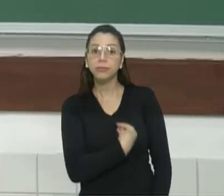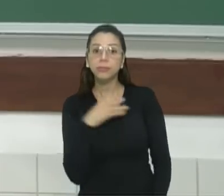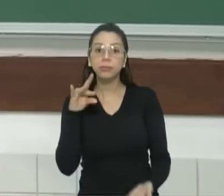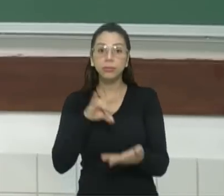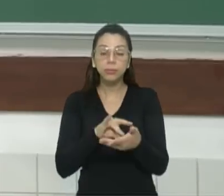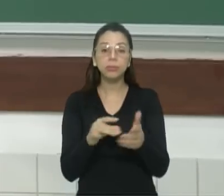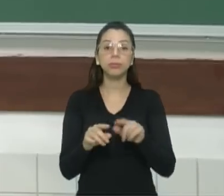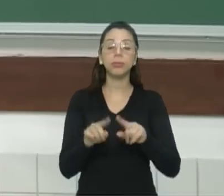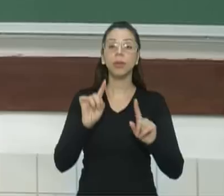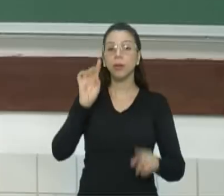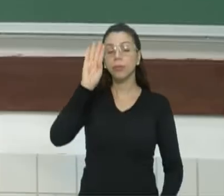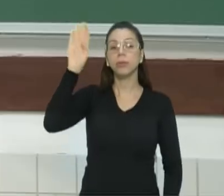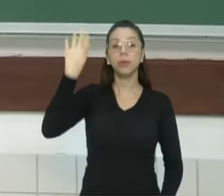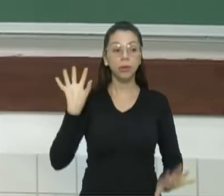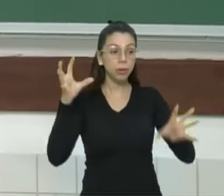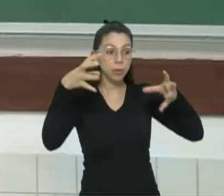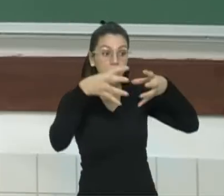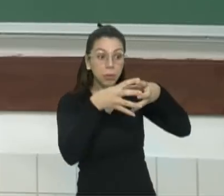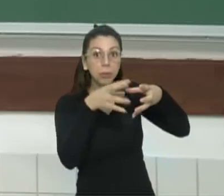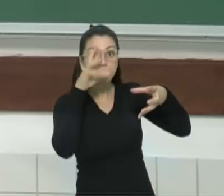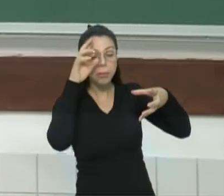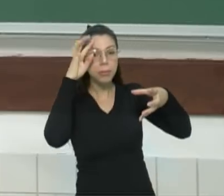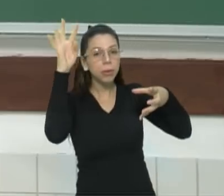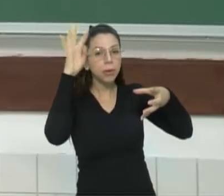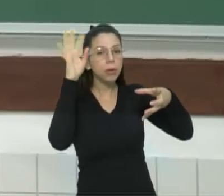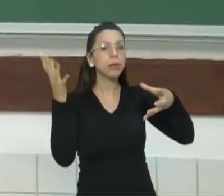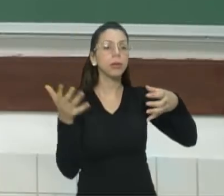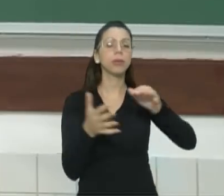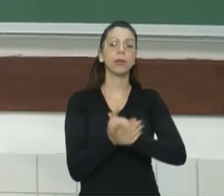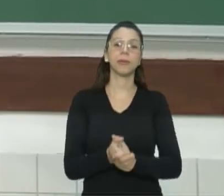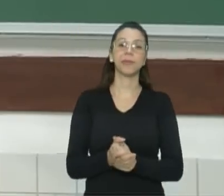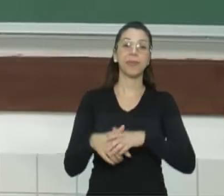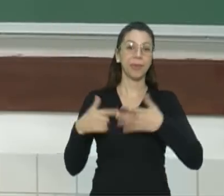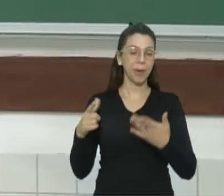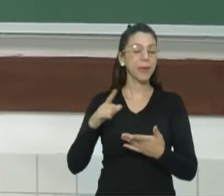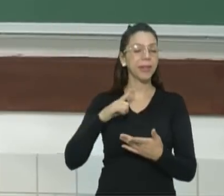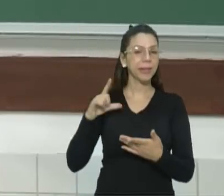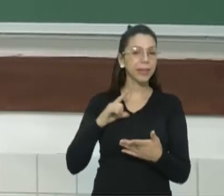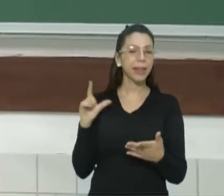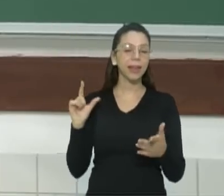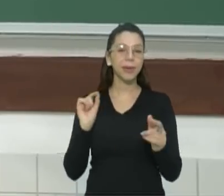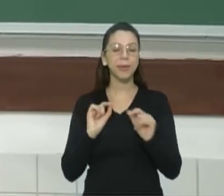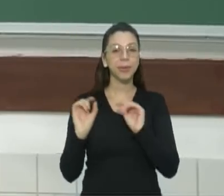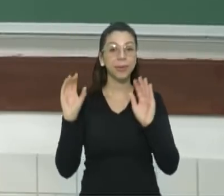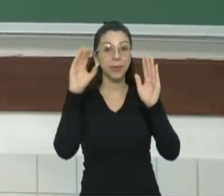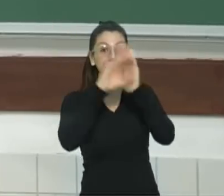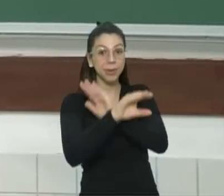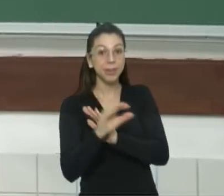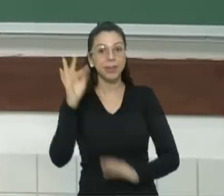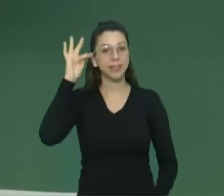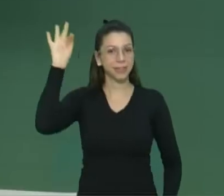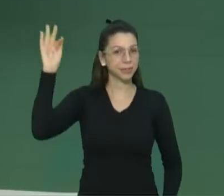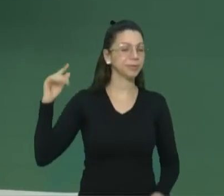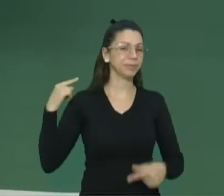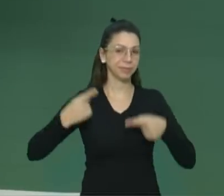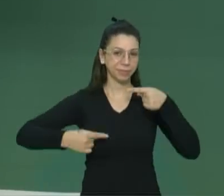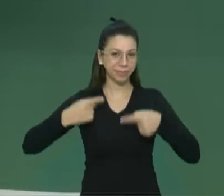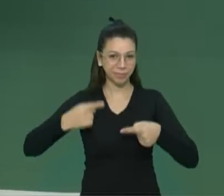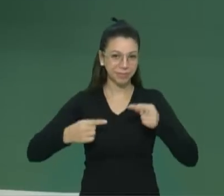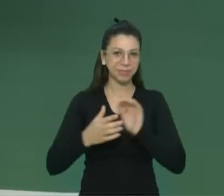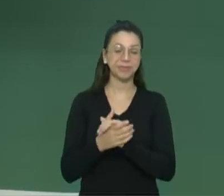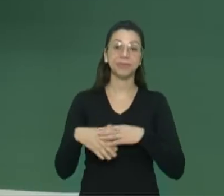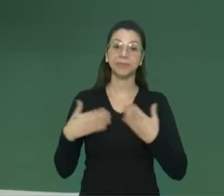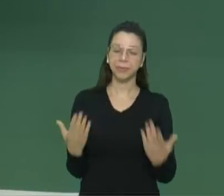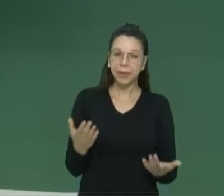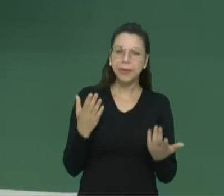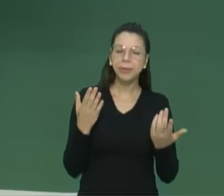quando se pensa o coletivo. Então nós vamos hoje ver algumas questões da filosofia política. Então, se